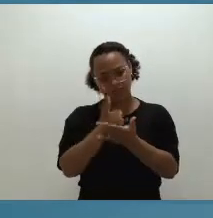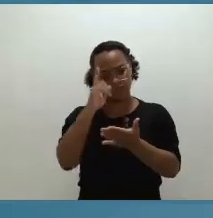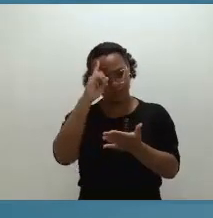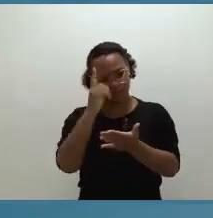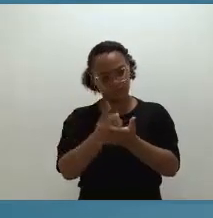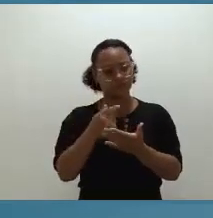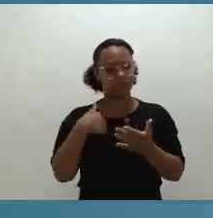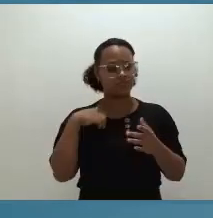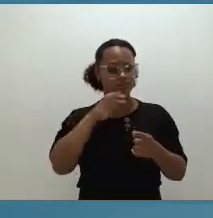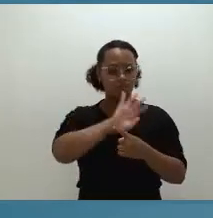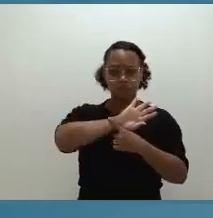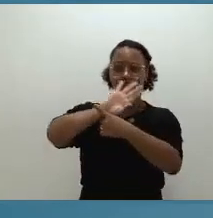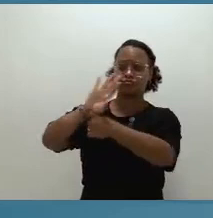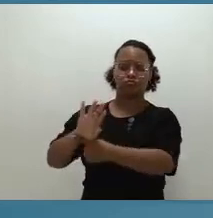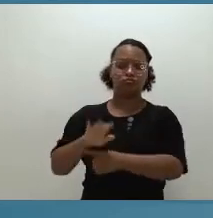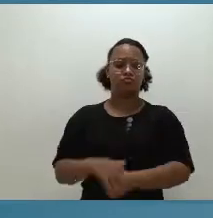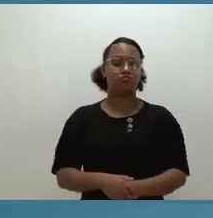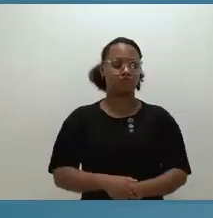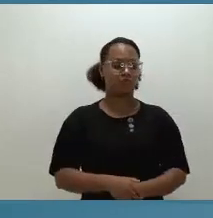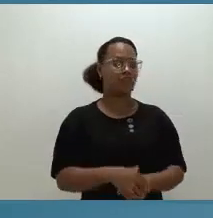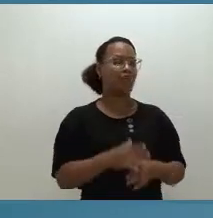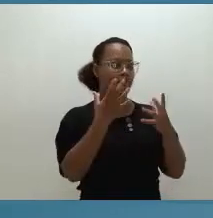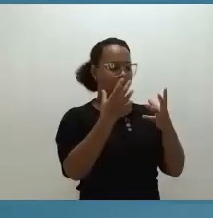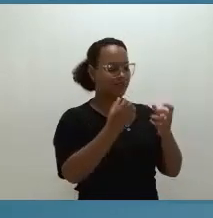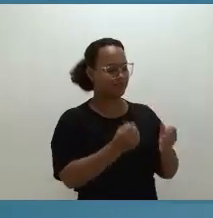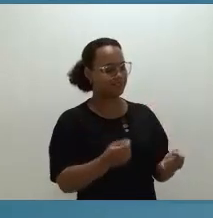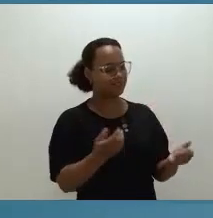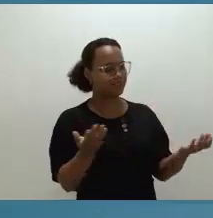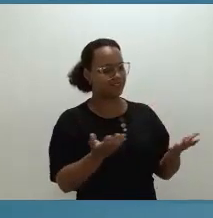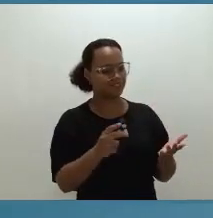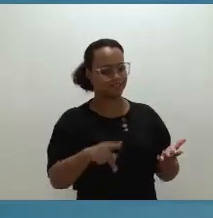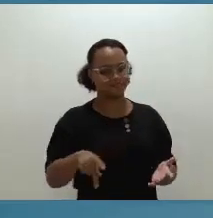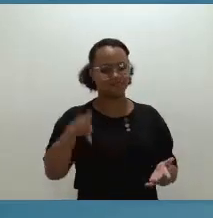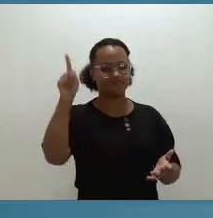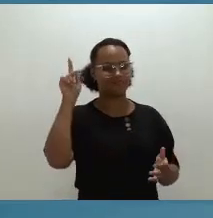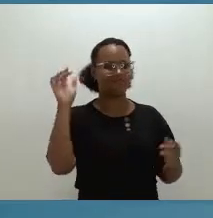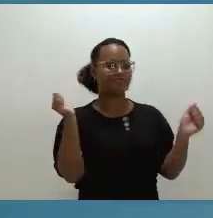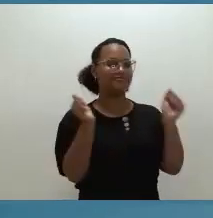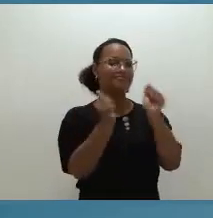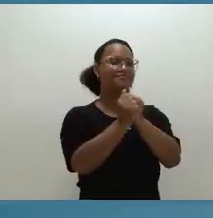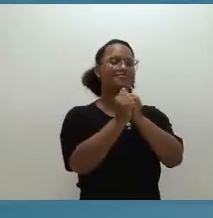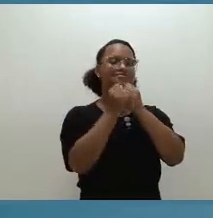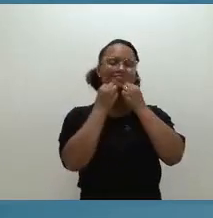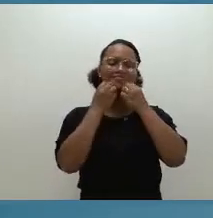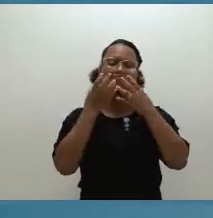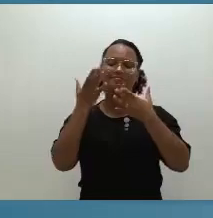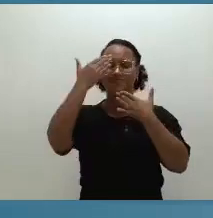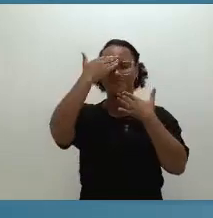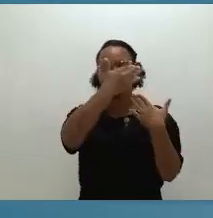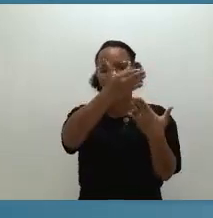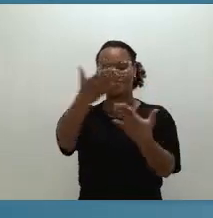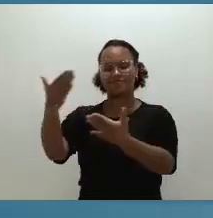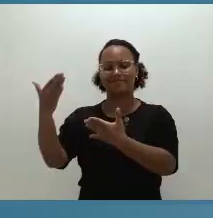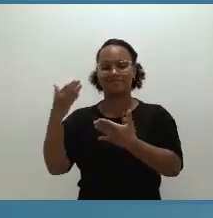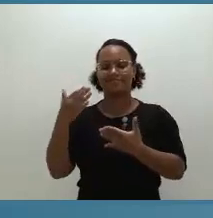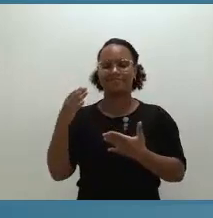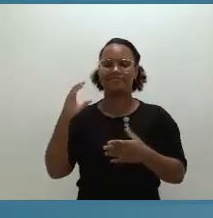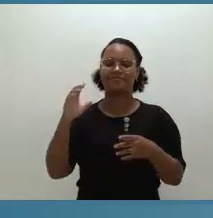Resolve que eu vou estar do teu lado. E assim a presidente sempre esteve do meu lado. Obrigada, desembargadora